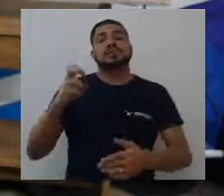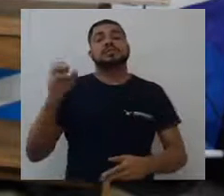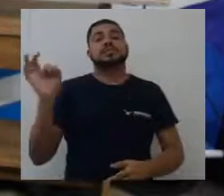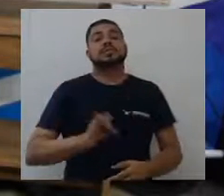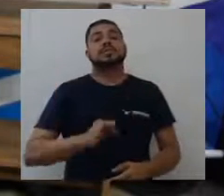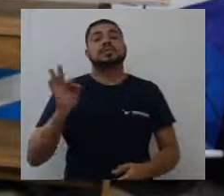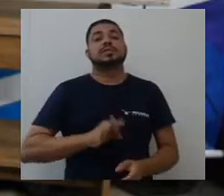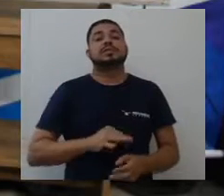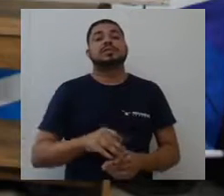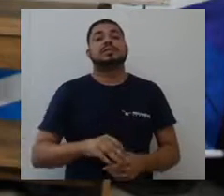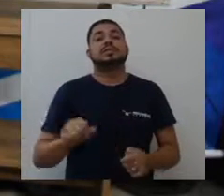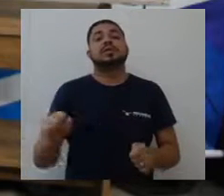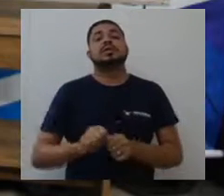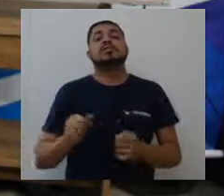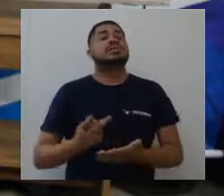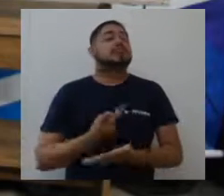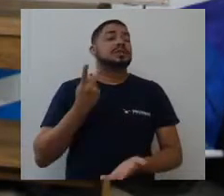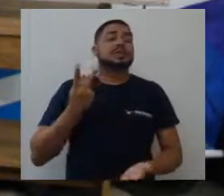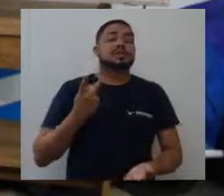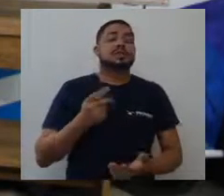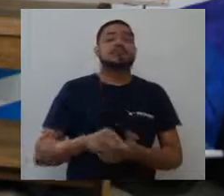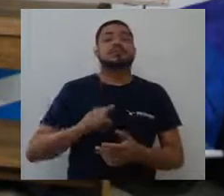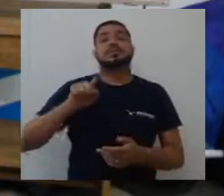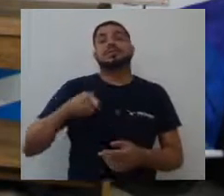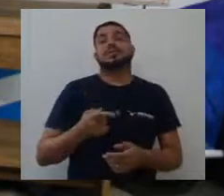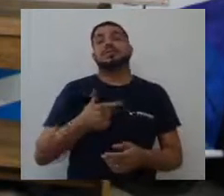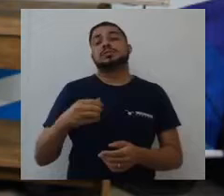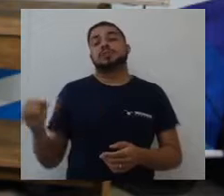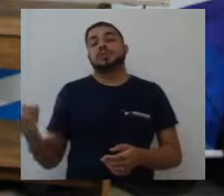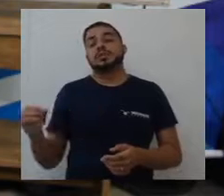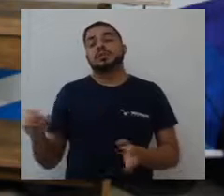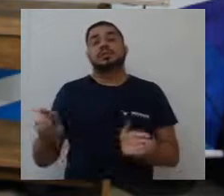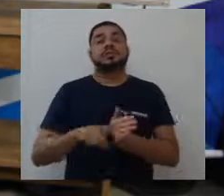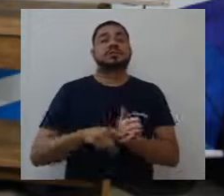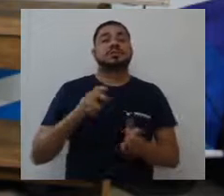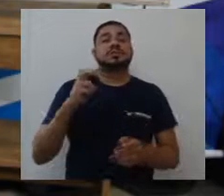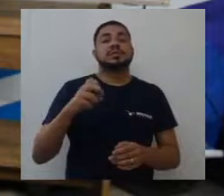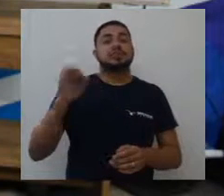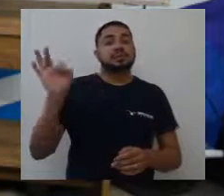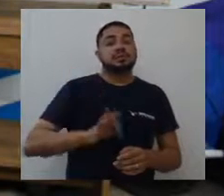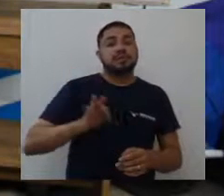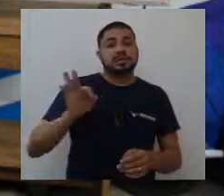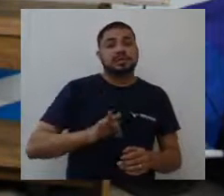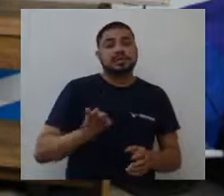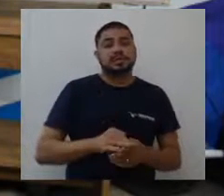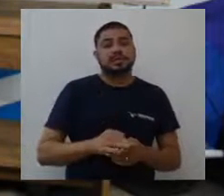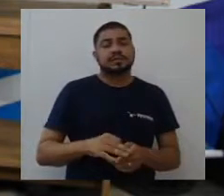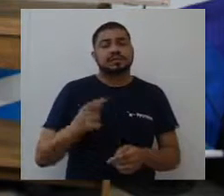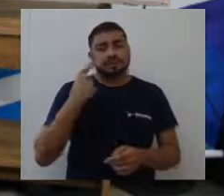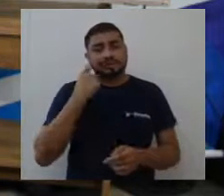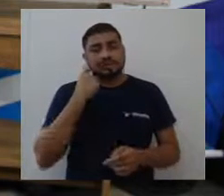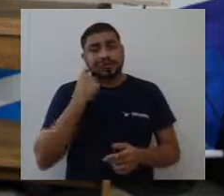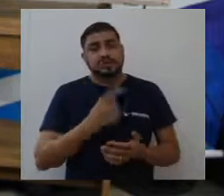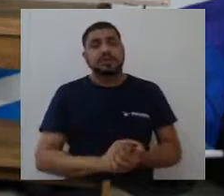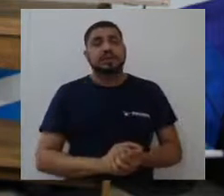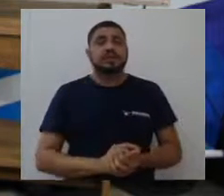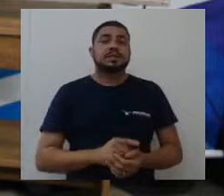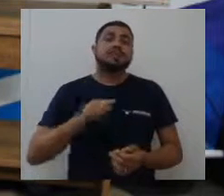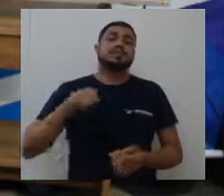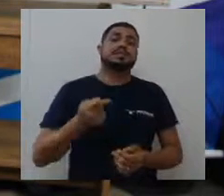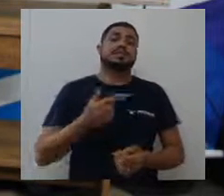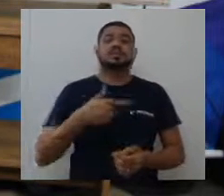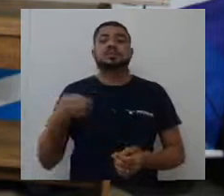5%. Olha o que vai acontecer. 1.200 menos 5% de 1.200. Olha o que vai acontecer.